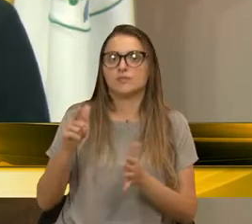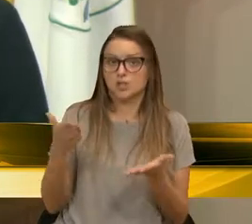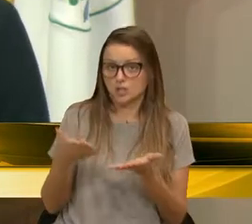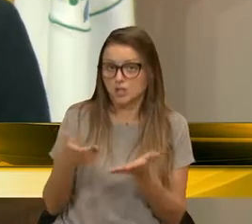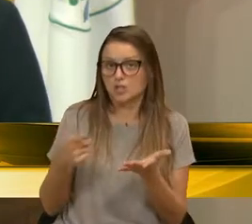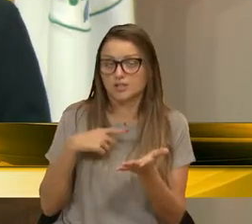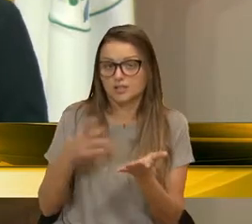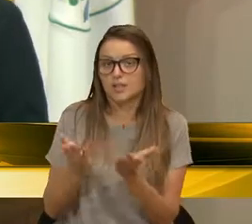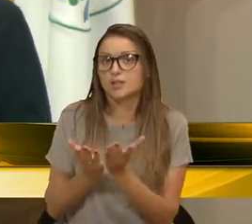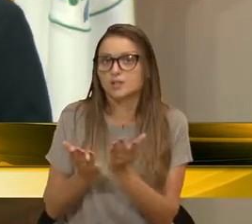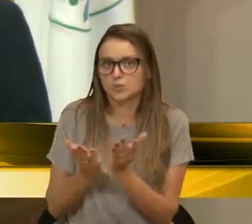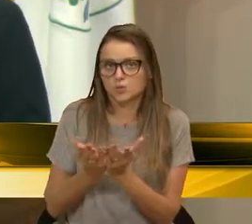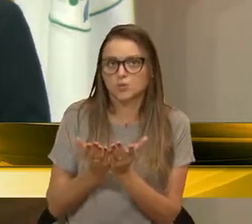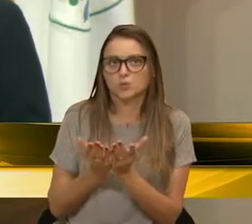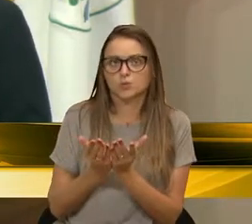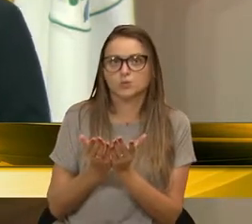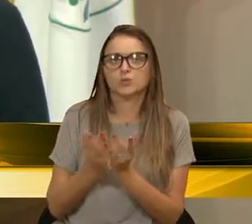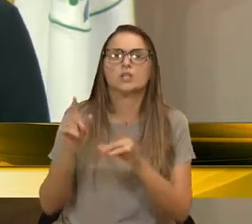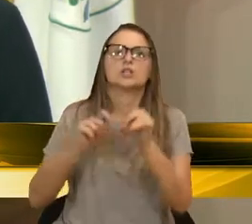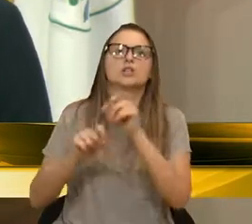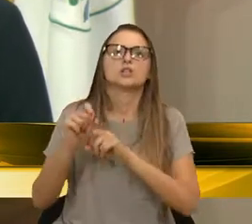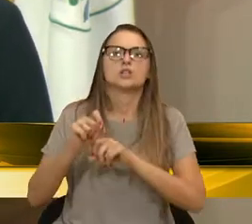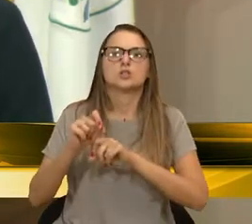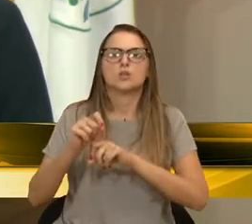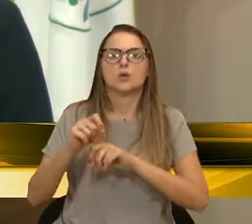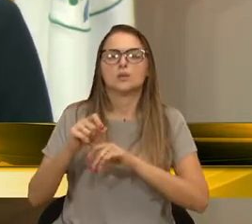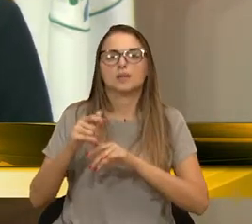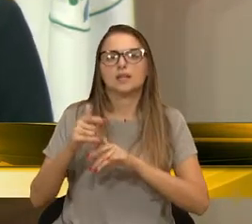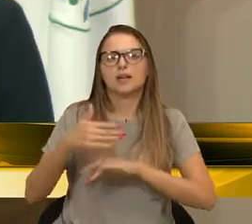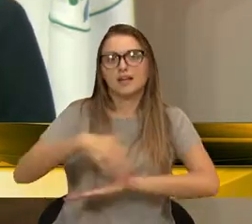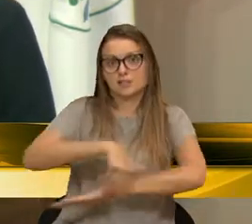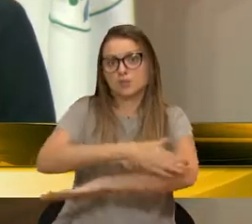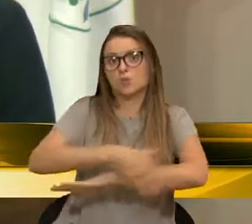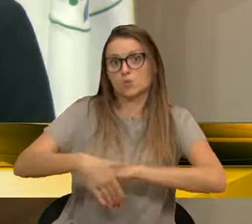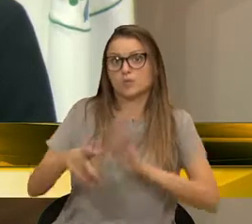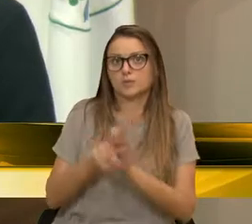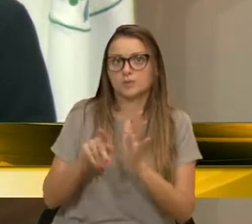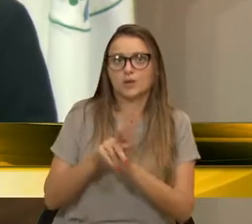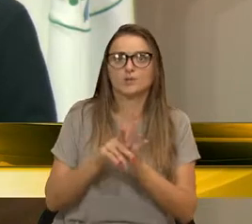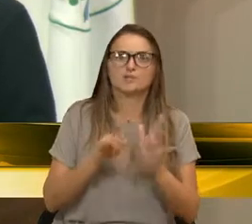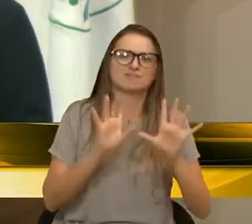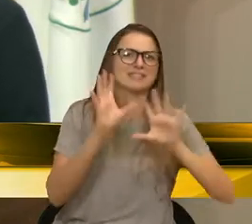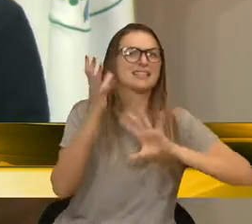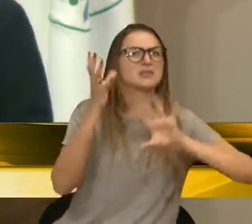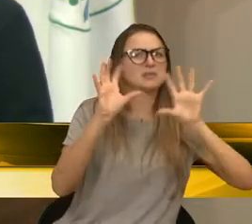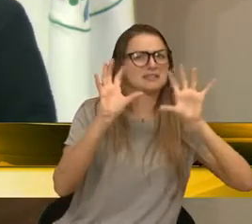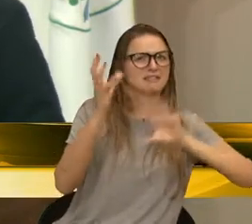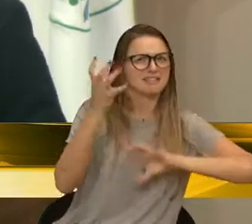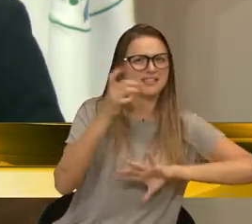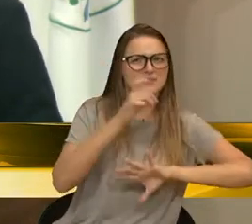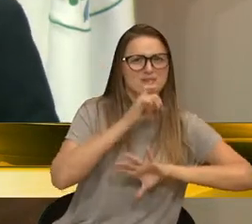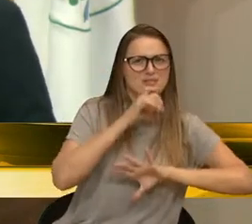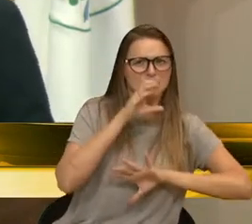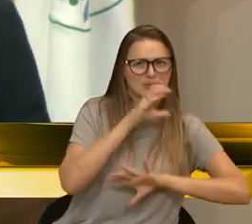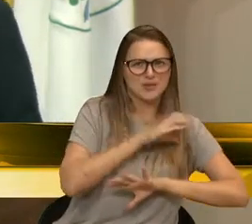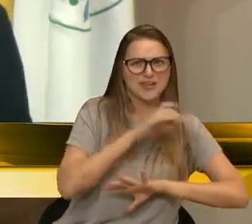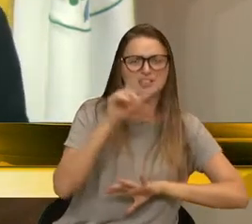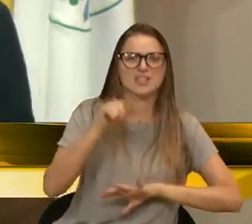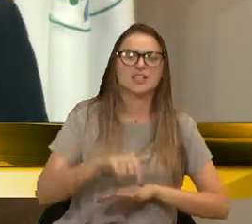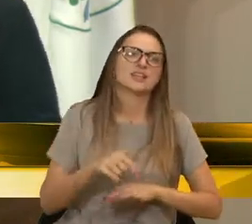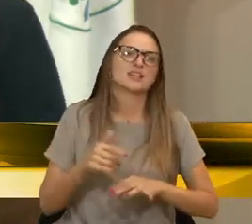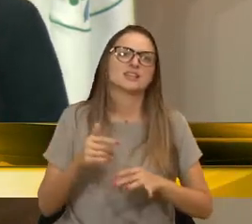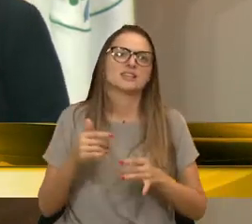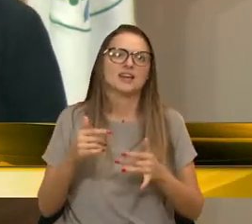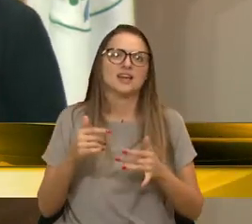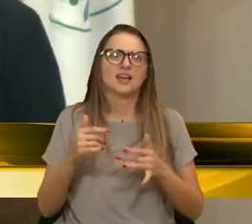com relação à topografia do município, e o clima, que é uma das questões que é muito apontada